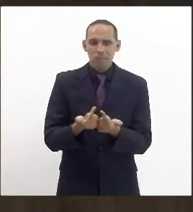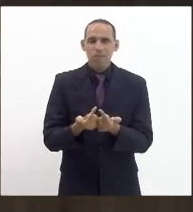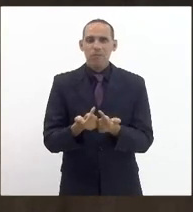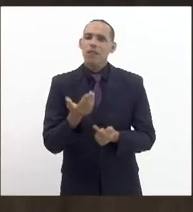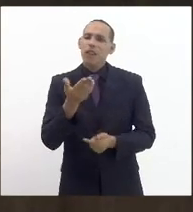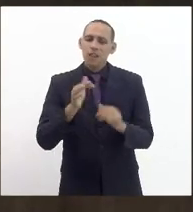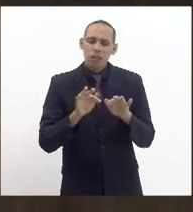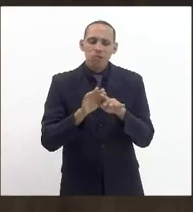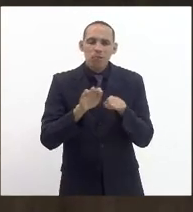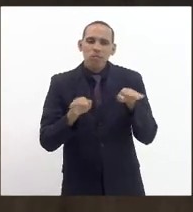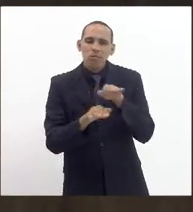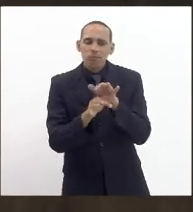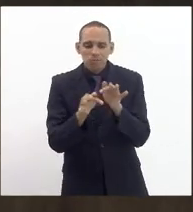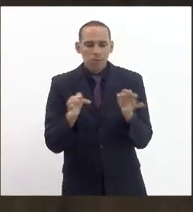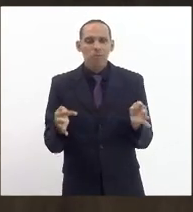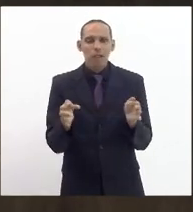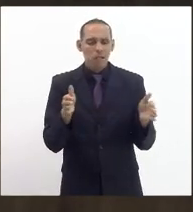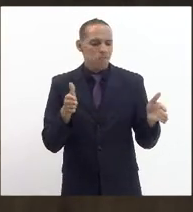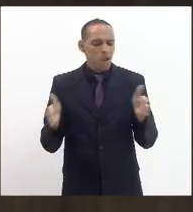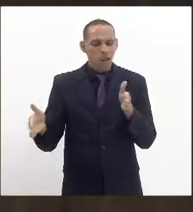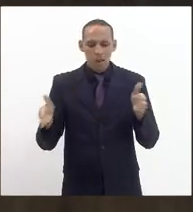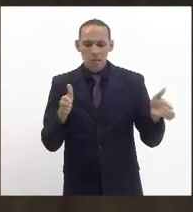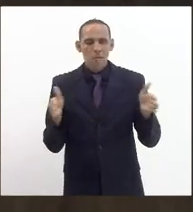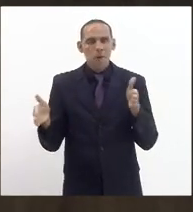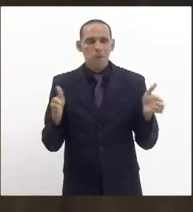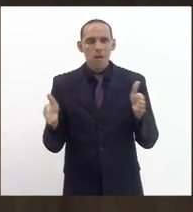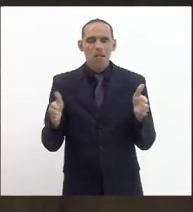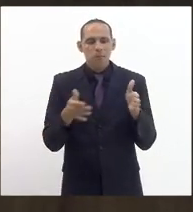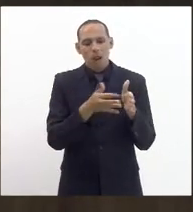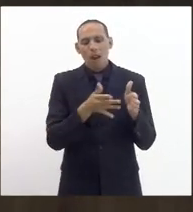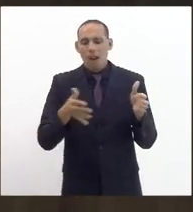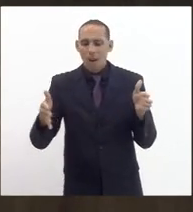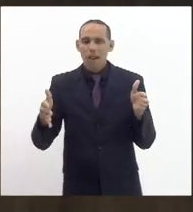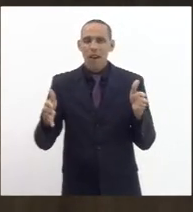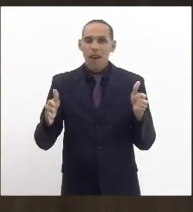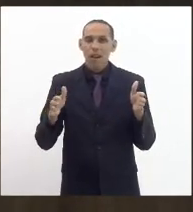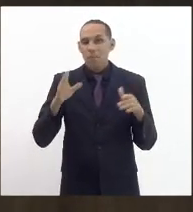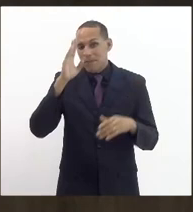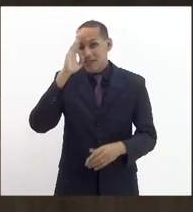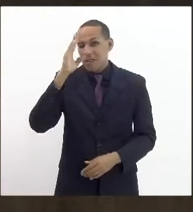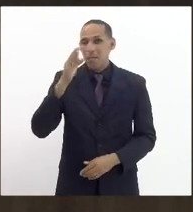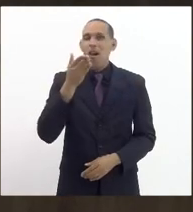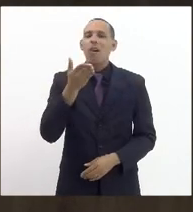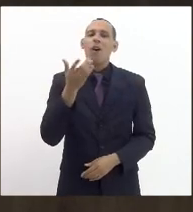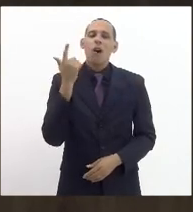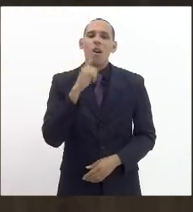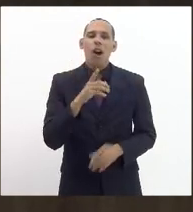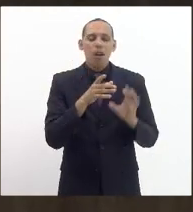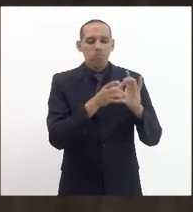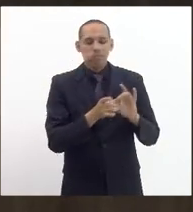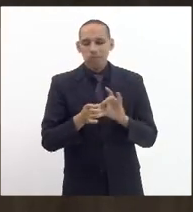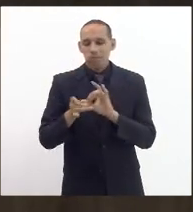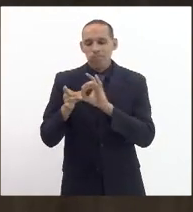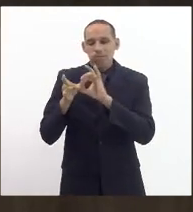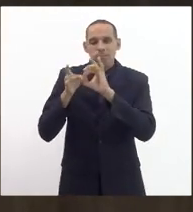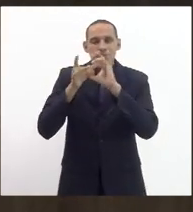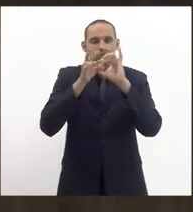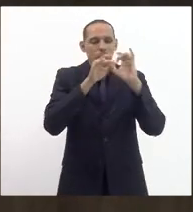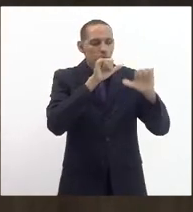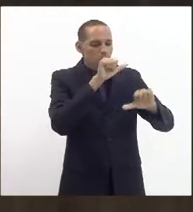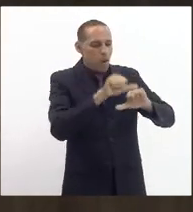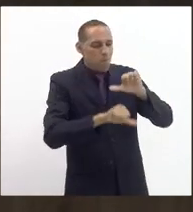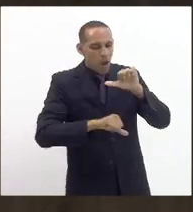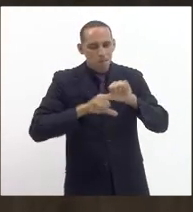a humildade ao longo de todo esse tempo, mas principalmente o poder de conciliação, de convergência,